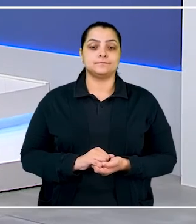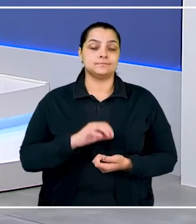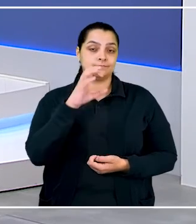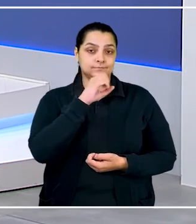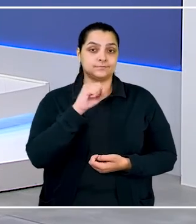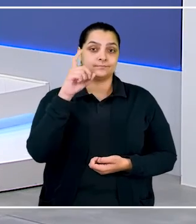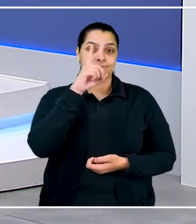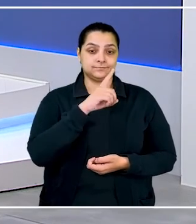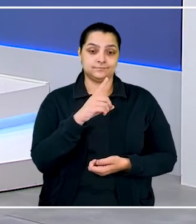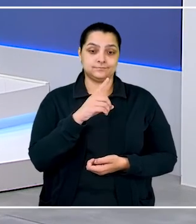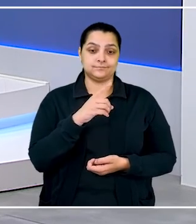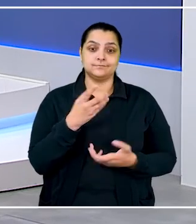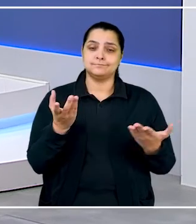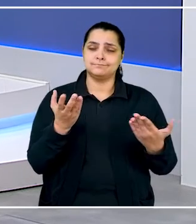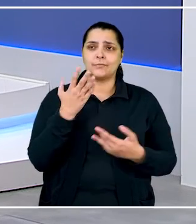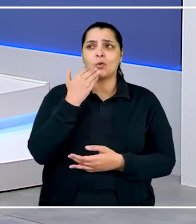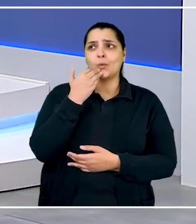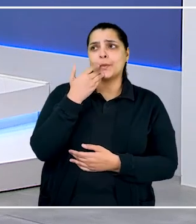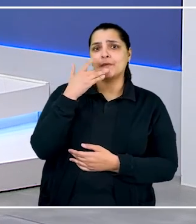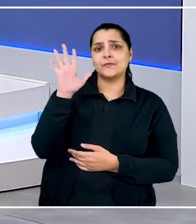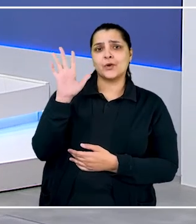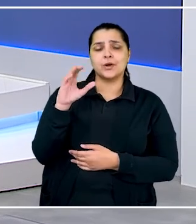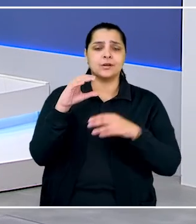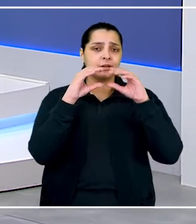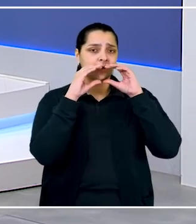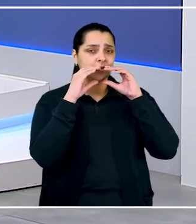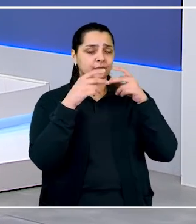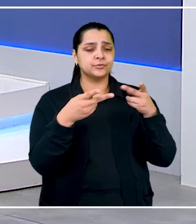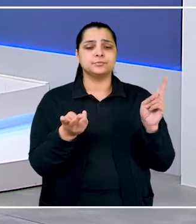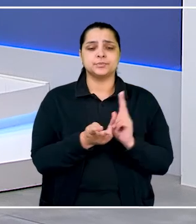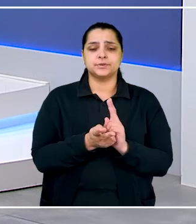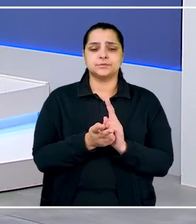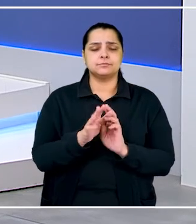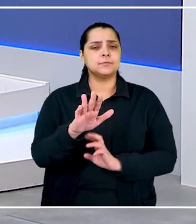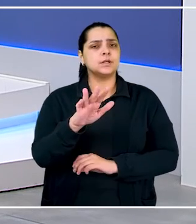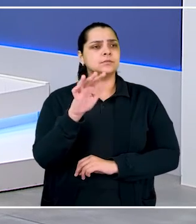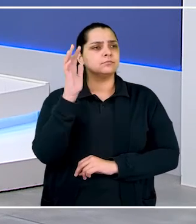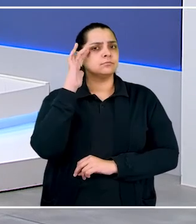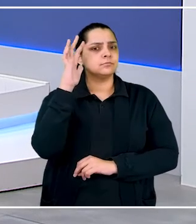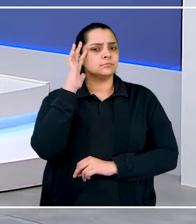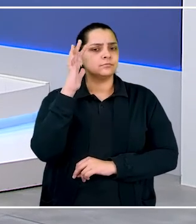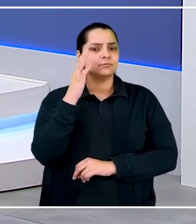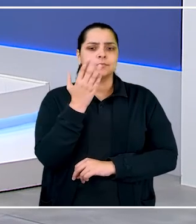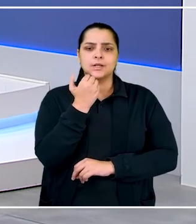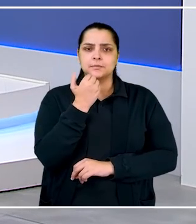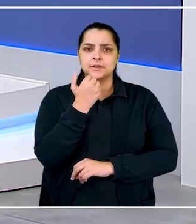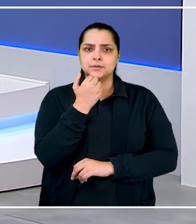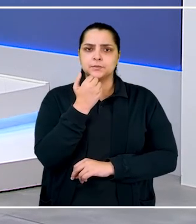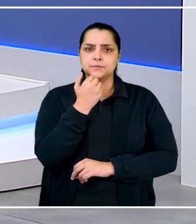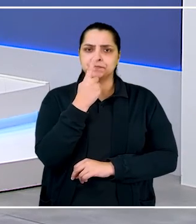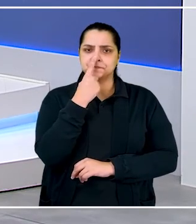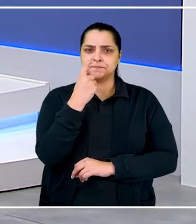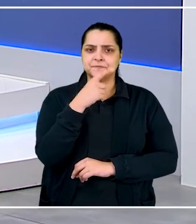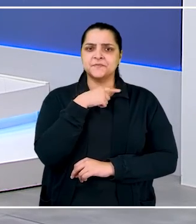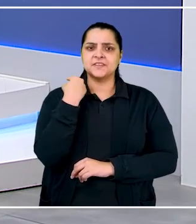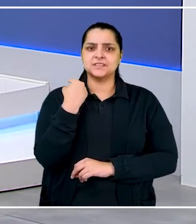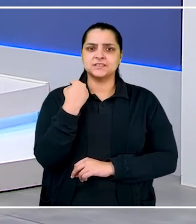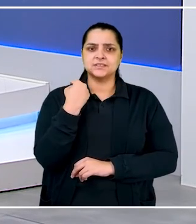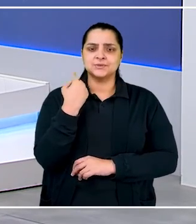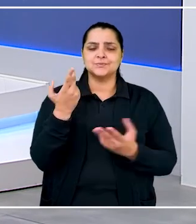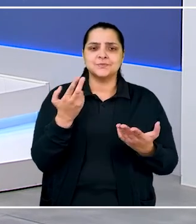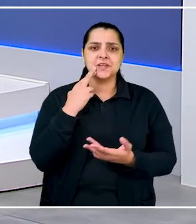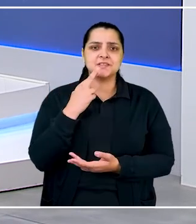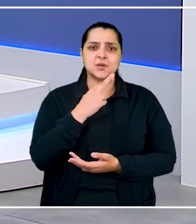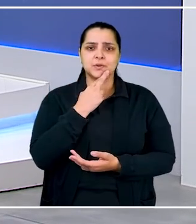Chega o fim de semana e dá aquela vontade de comer fora, né, Luana? Um sanduíche, uma pizza, mas já imaginou consumir um alimento vencido em